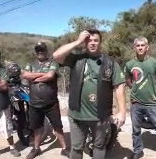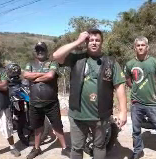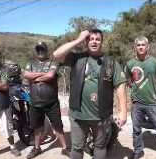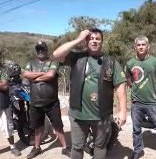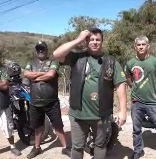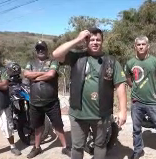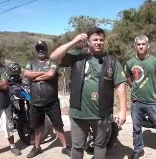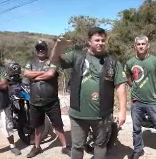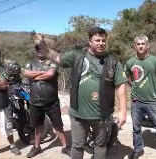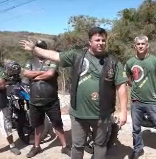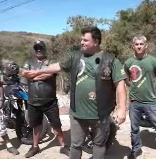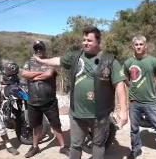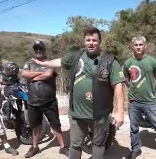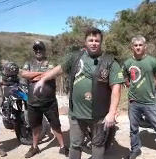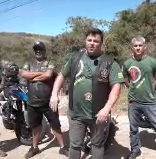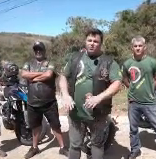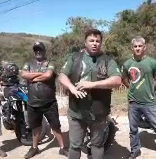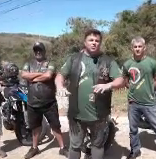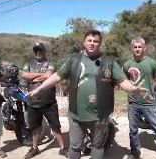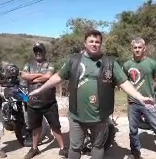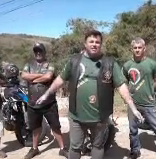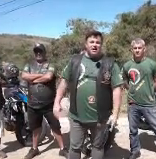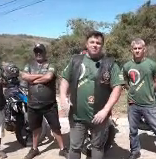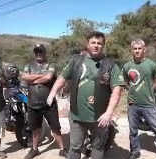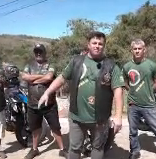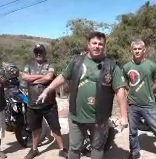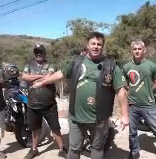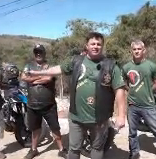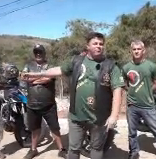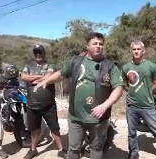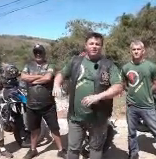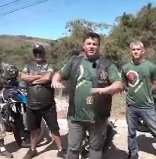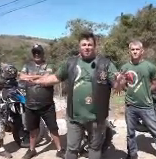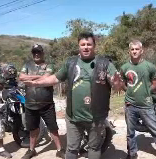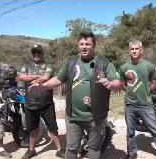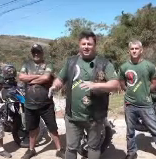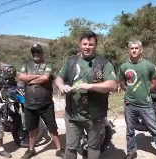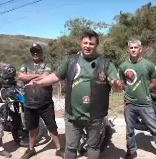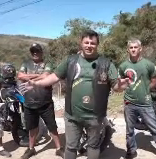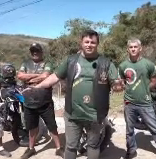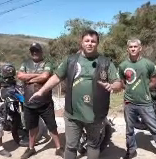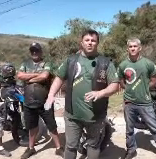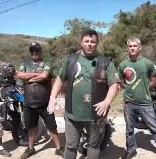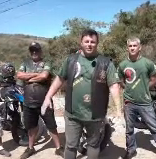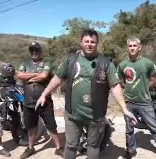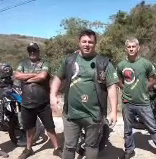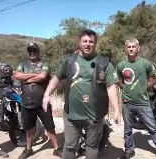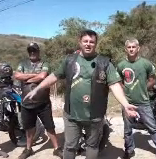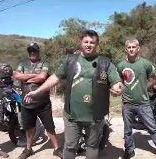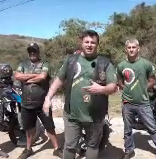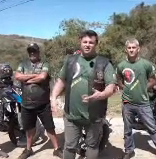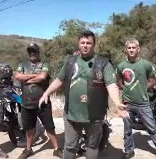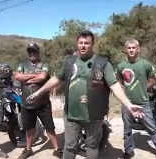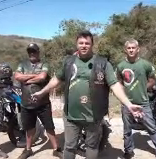graças a Deus não tá mais esquecido Praia do Forno todo mundo sempre à mostra para ela sempre foi para praia que ninguém tomou